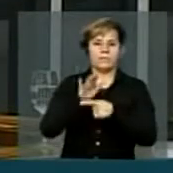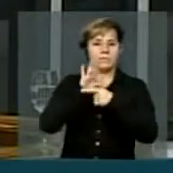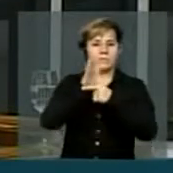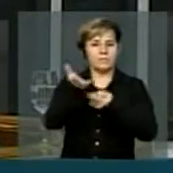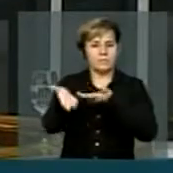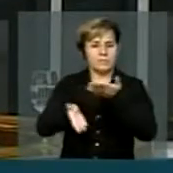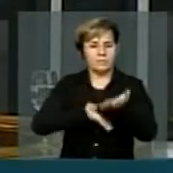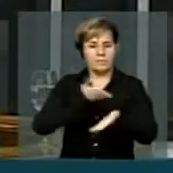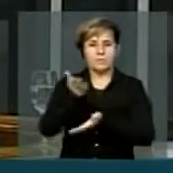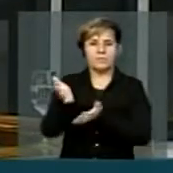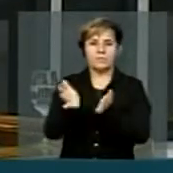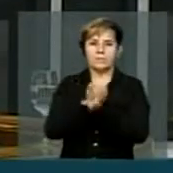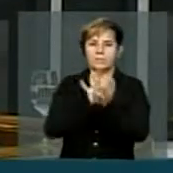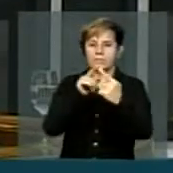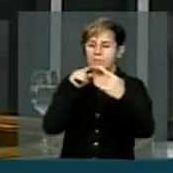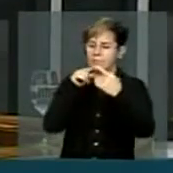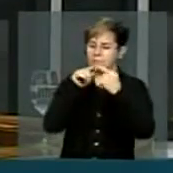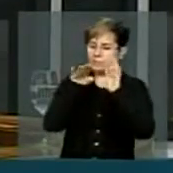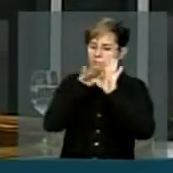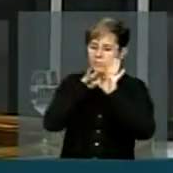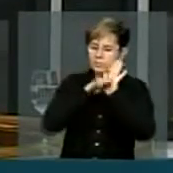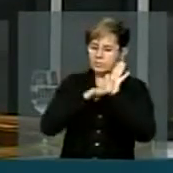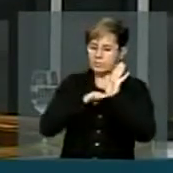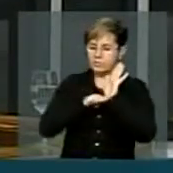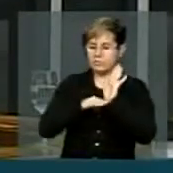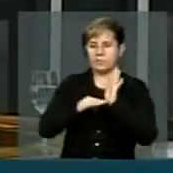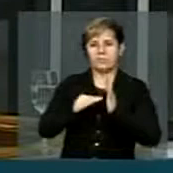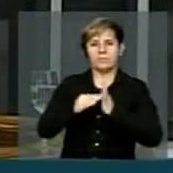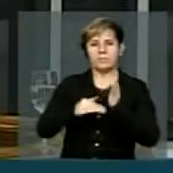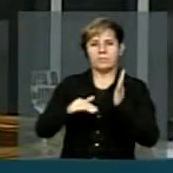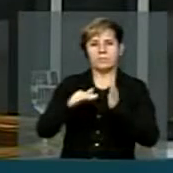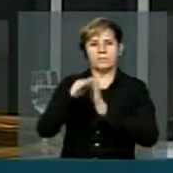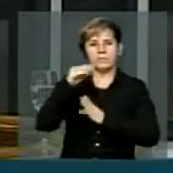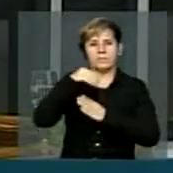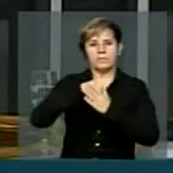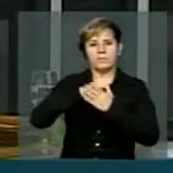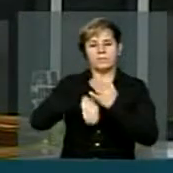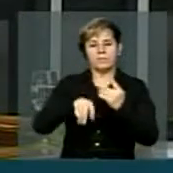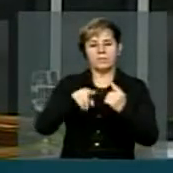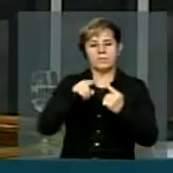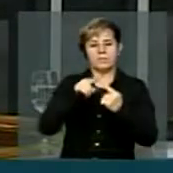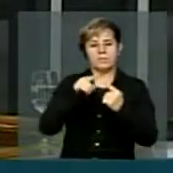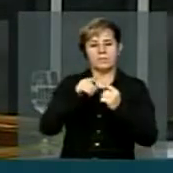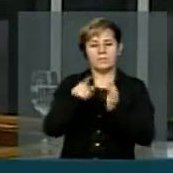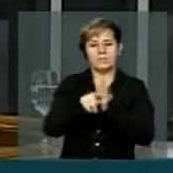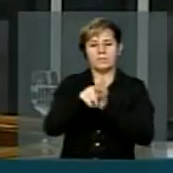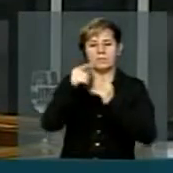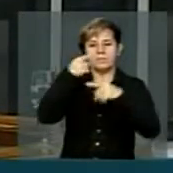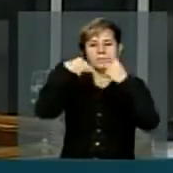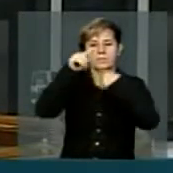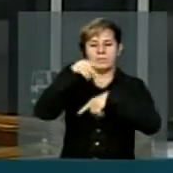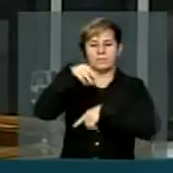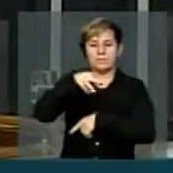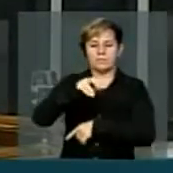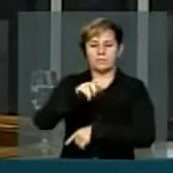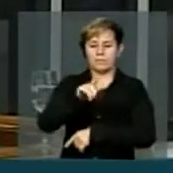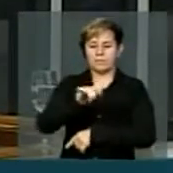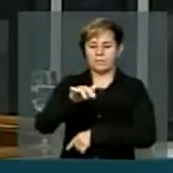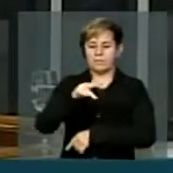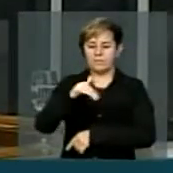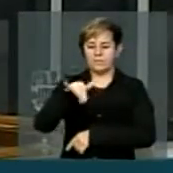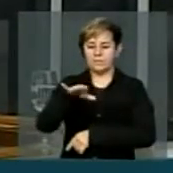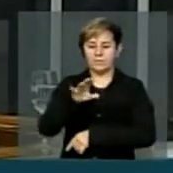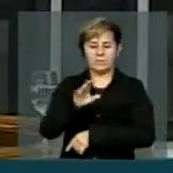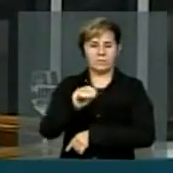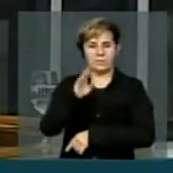atender aos objetivos, às metas estabelecidas nos objetivos de desenvolvimento do milênio, principalmente